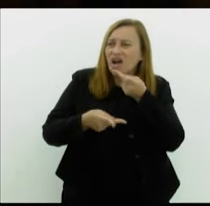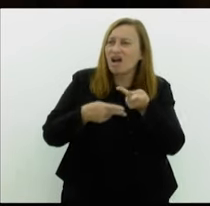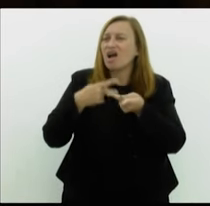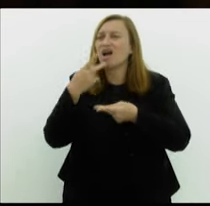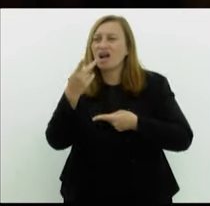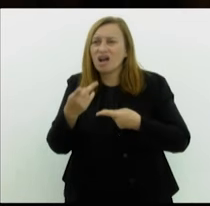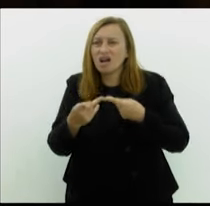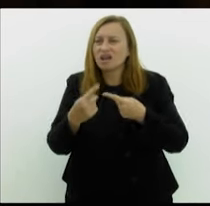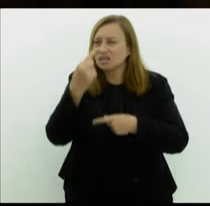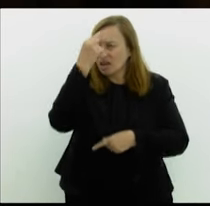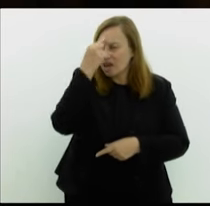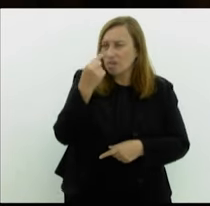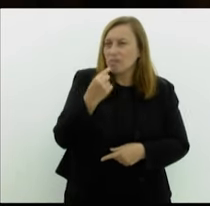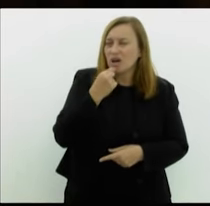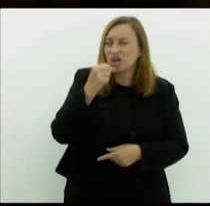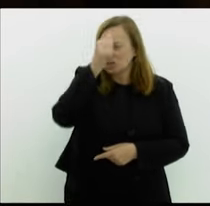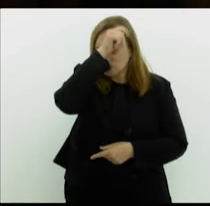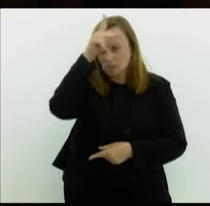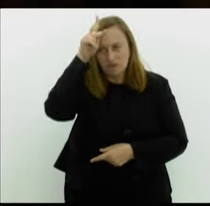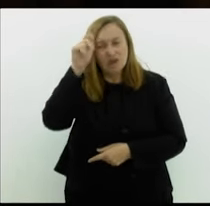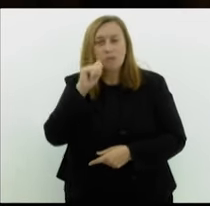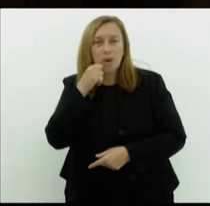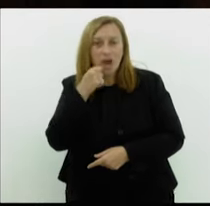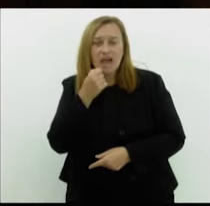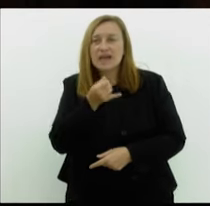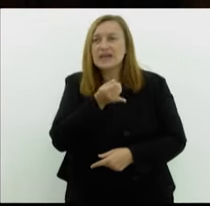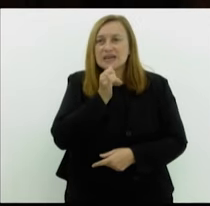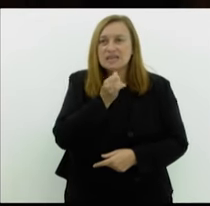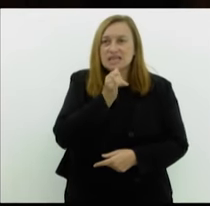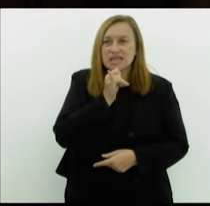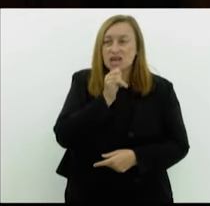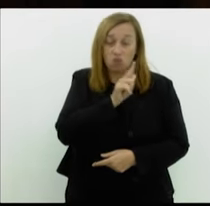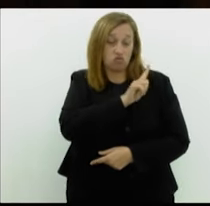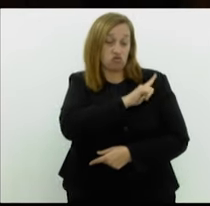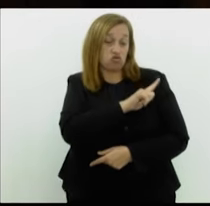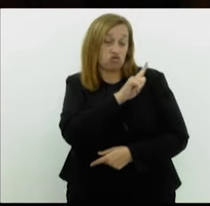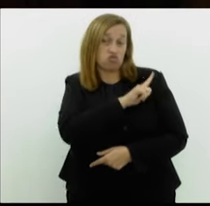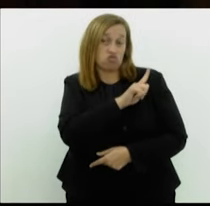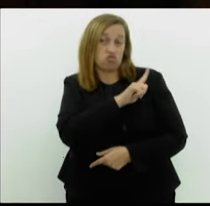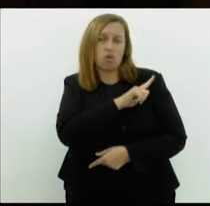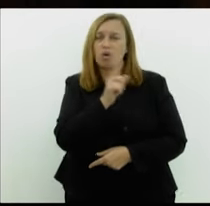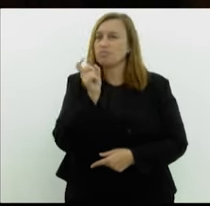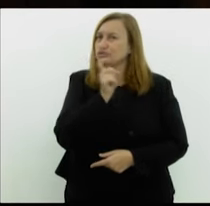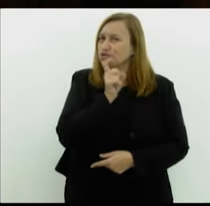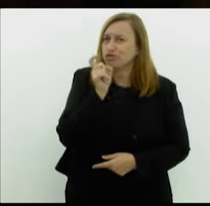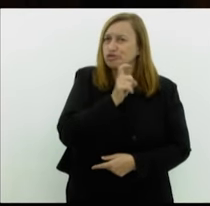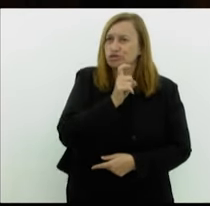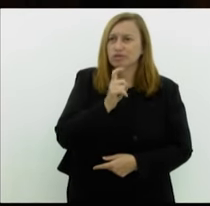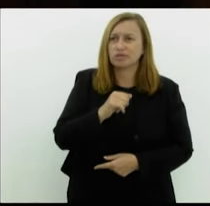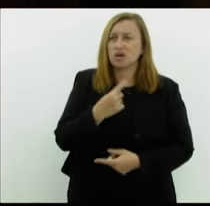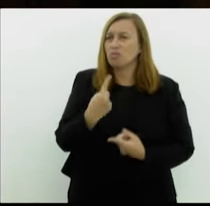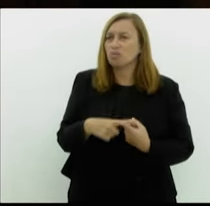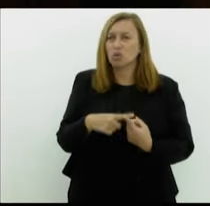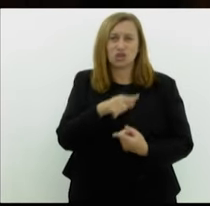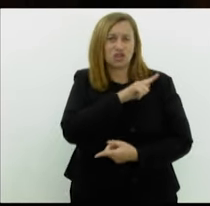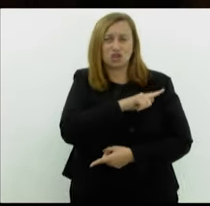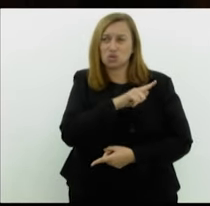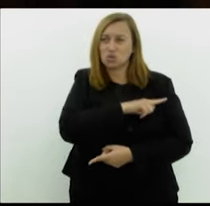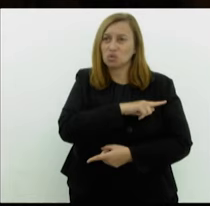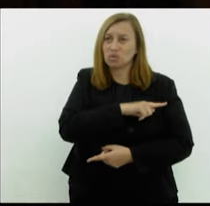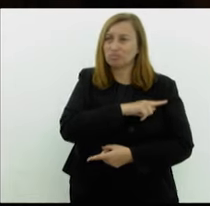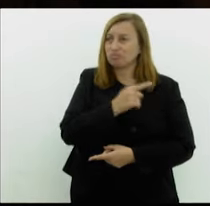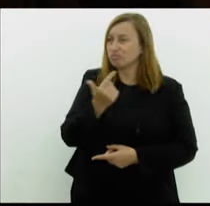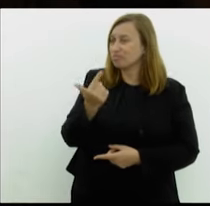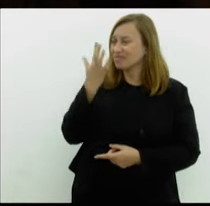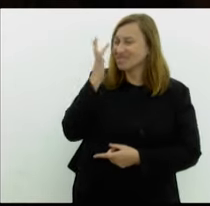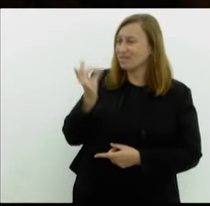da imagem do prefeito Eduardo Paes, que, por exemplo, é um gestor, é uma mentira, porque de gestor ele não tem